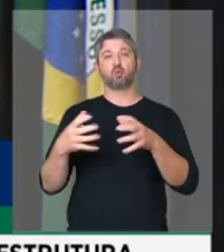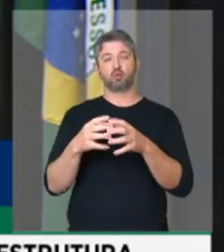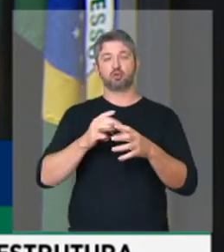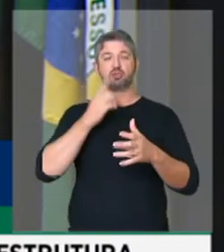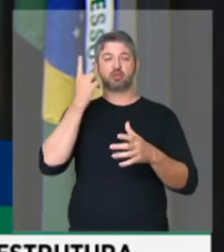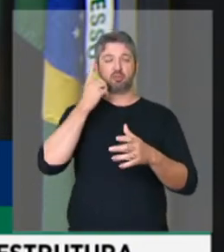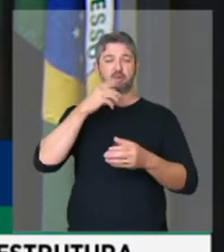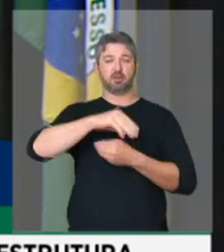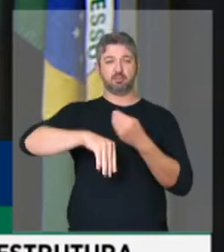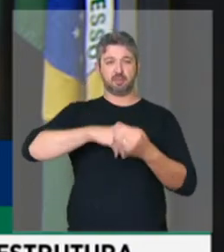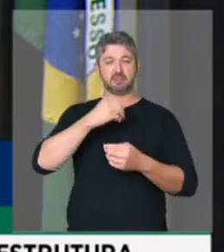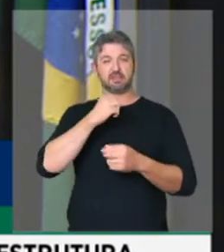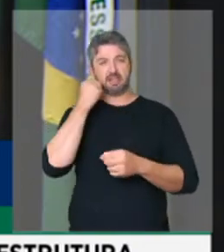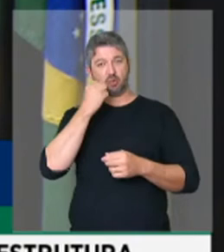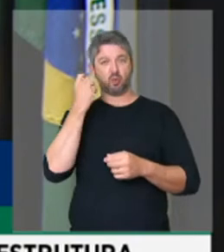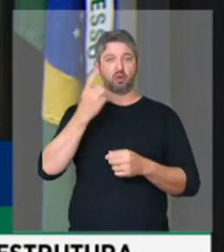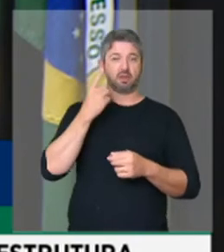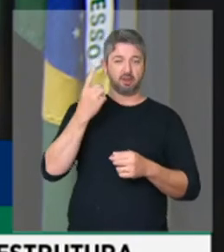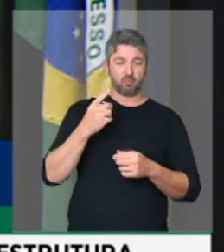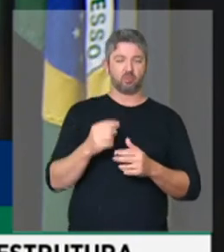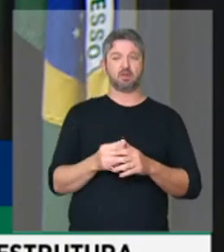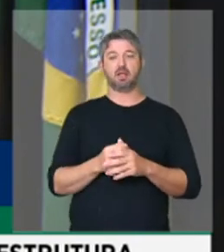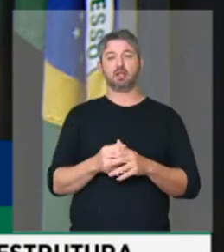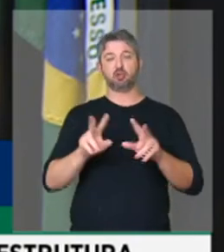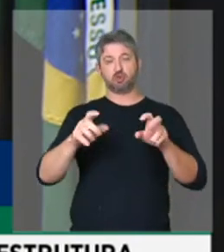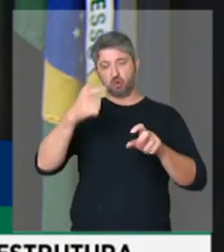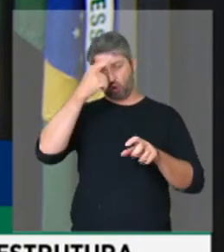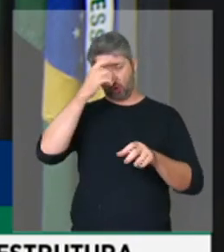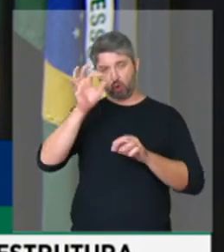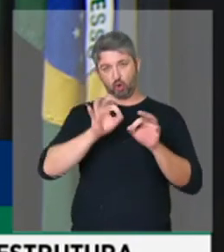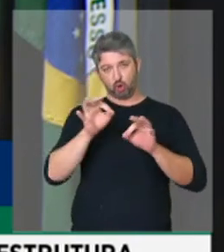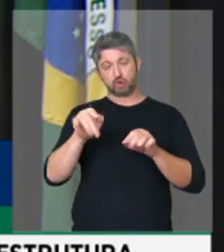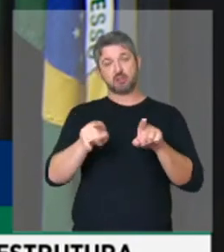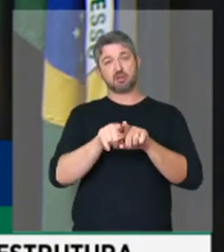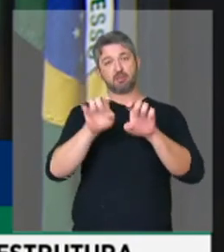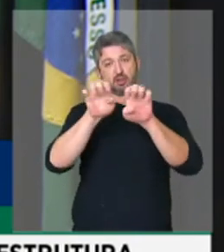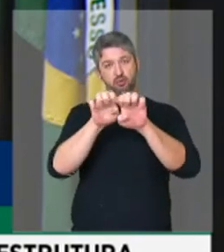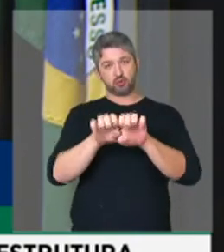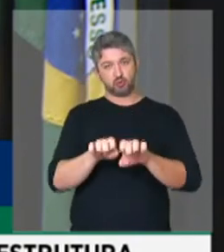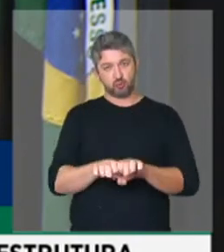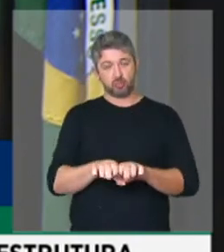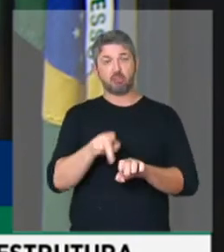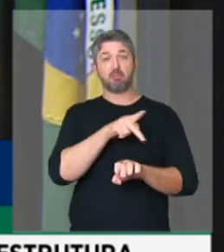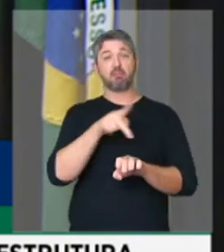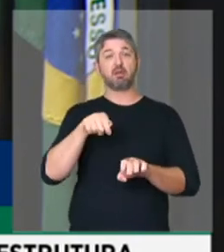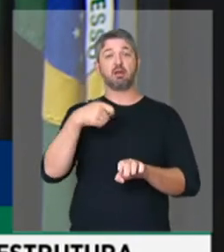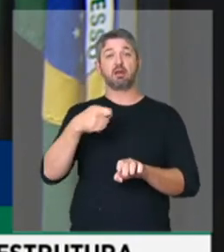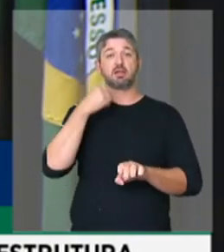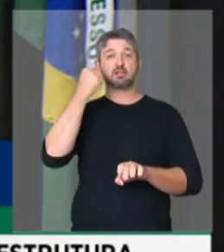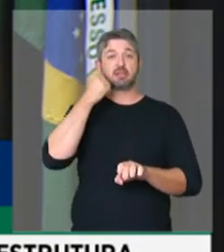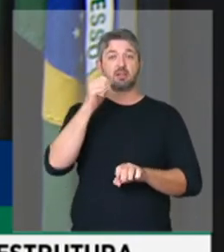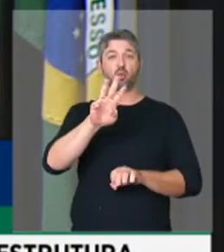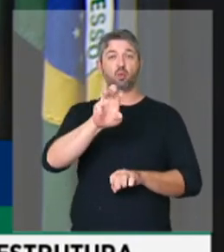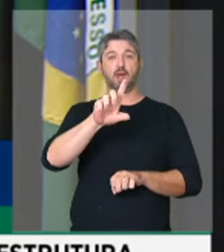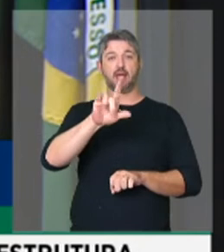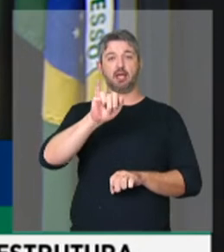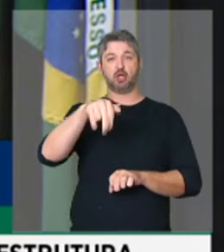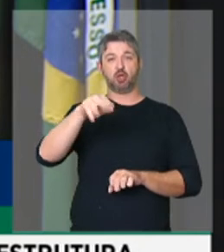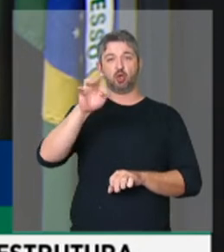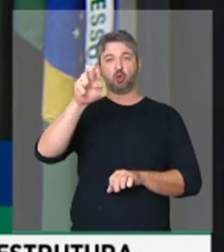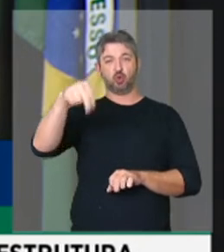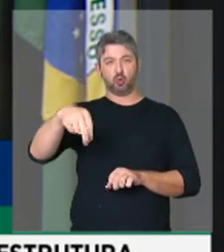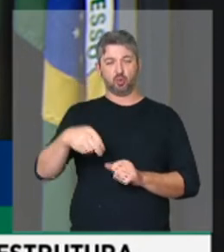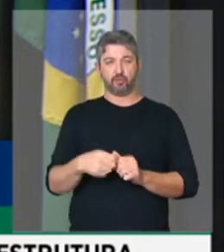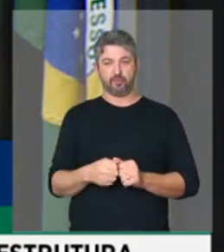Parlamentar Mista de Logística e Infraestrutura no Senado Federal, presidida pelo senador Wellington Fagundes.